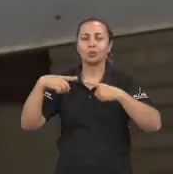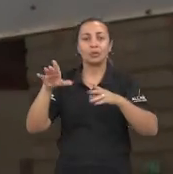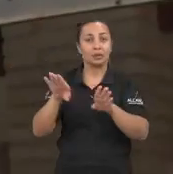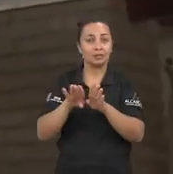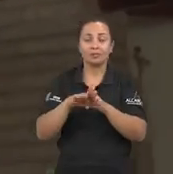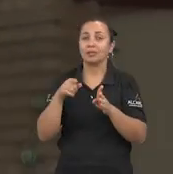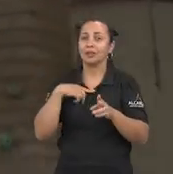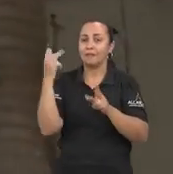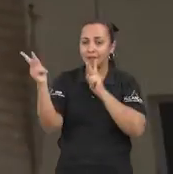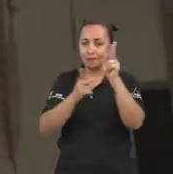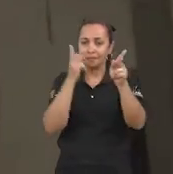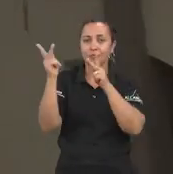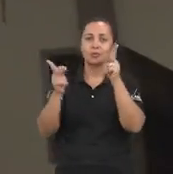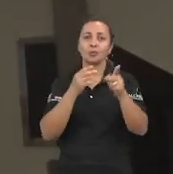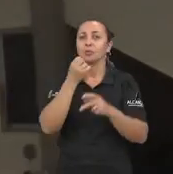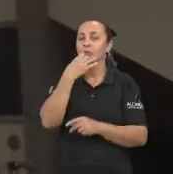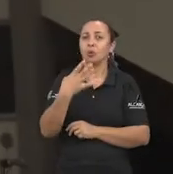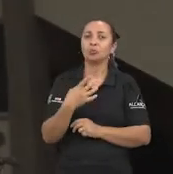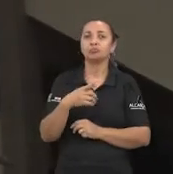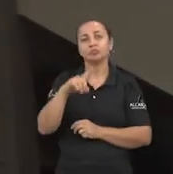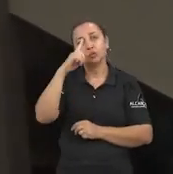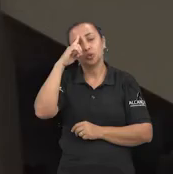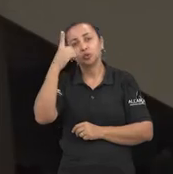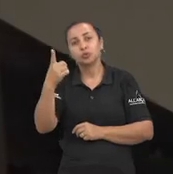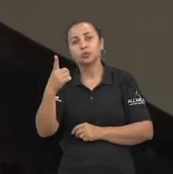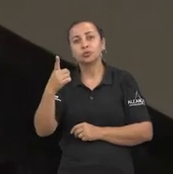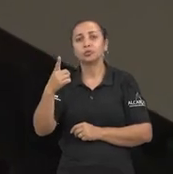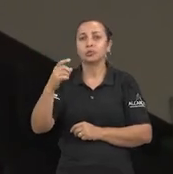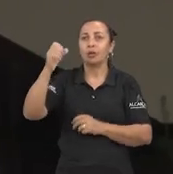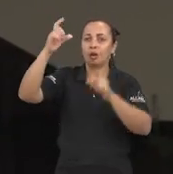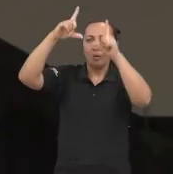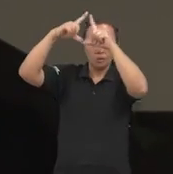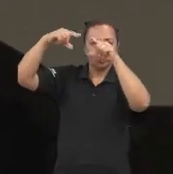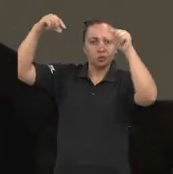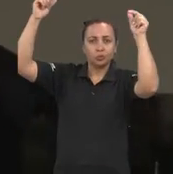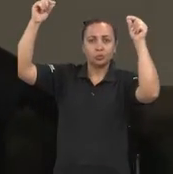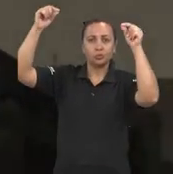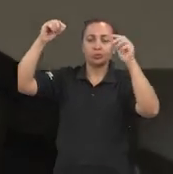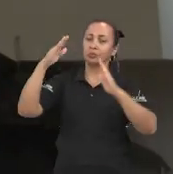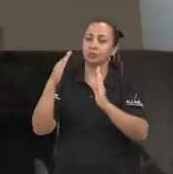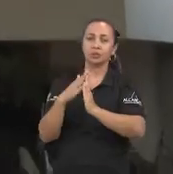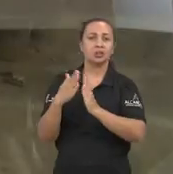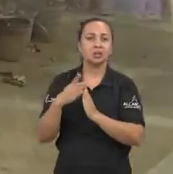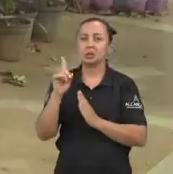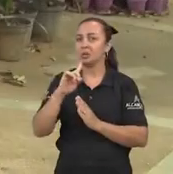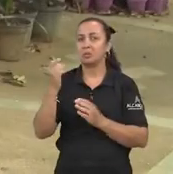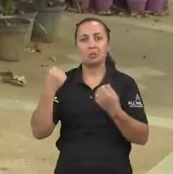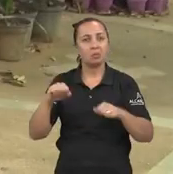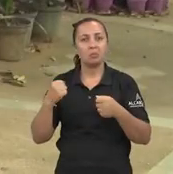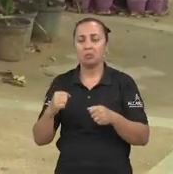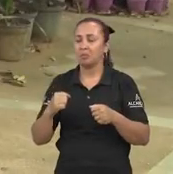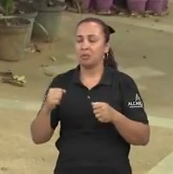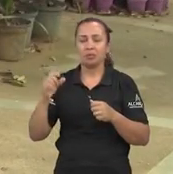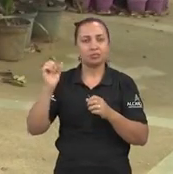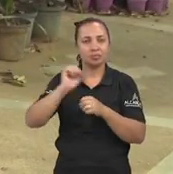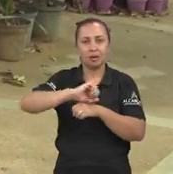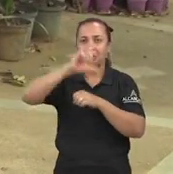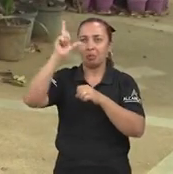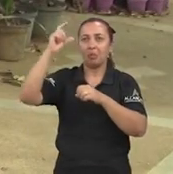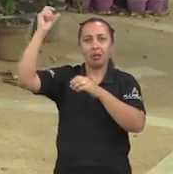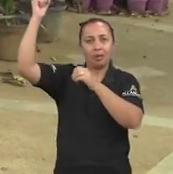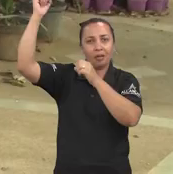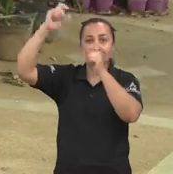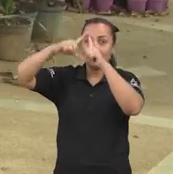de ventilação então no dia por exemplo de lua dentro de casa que não precisa ligar lá lâmpada Porque a